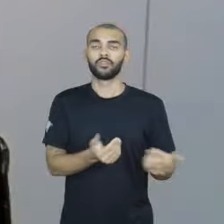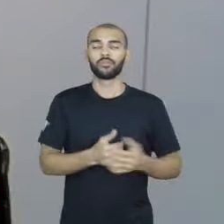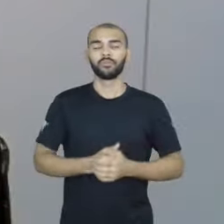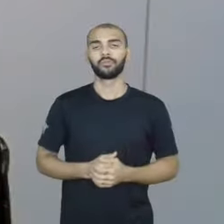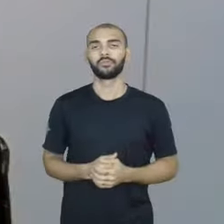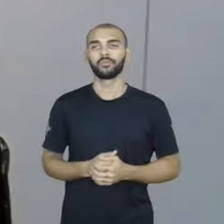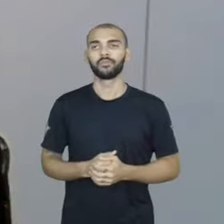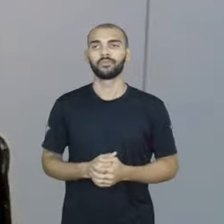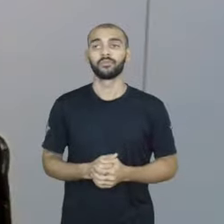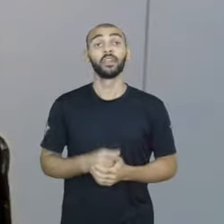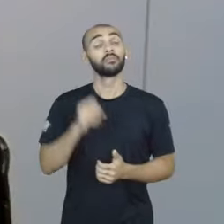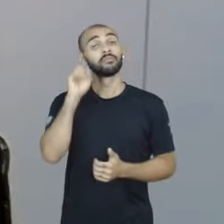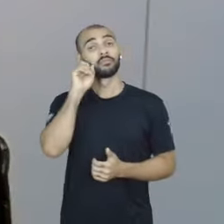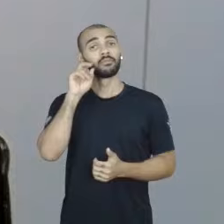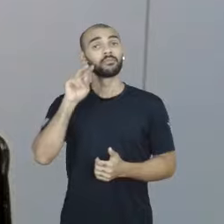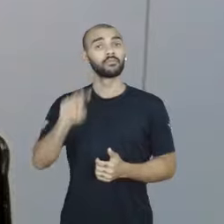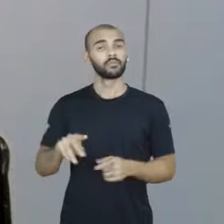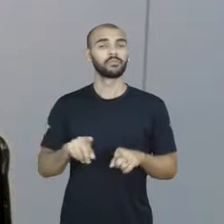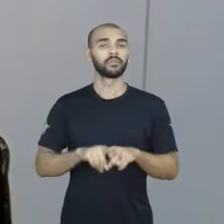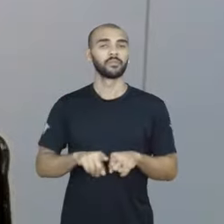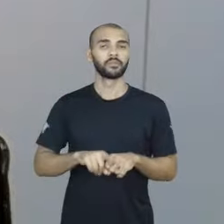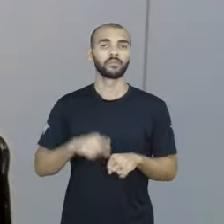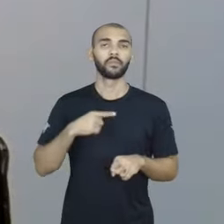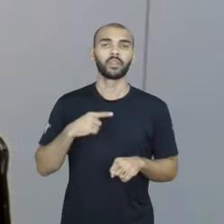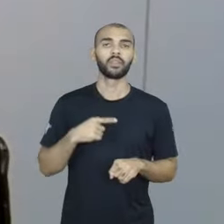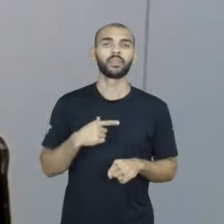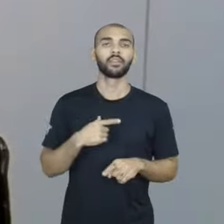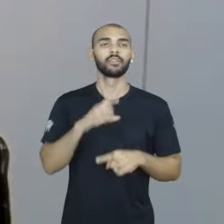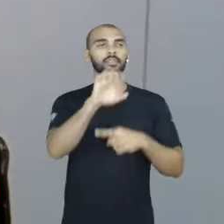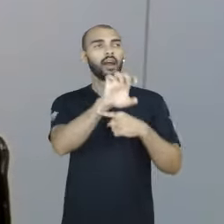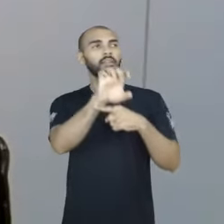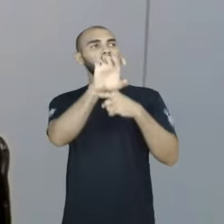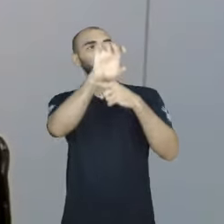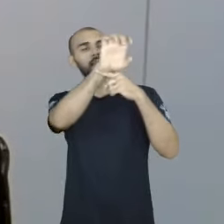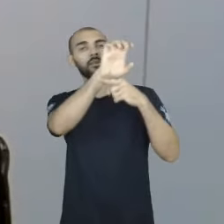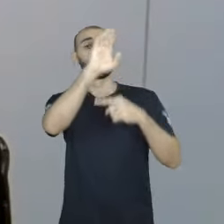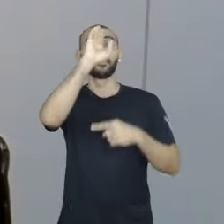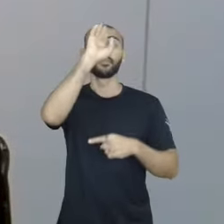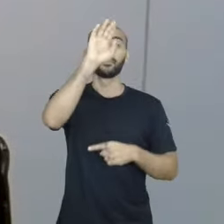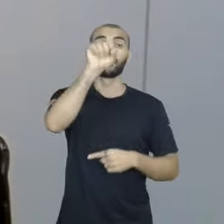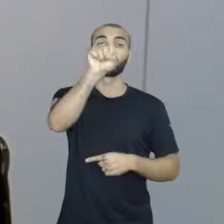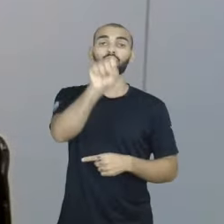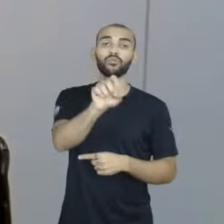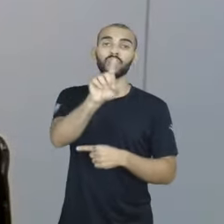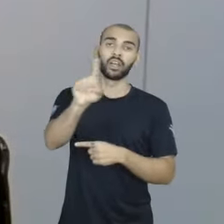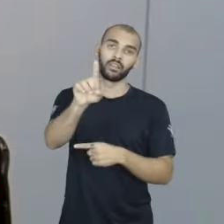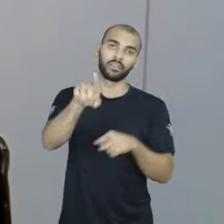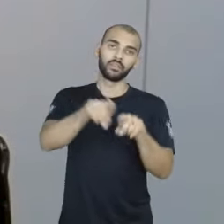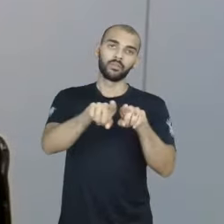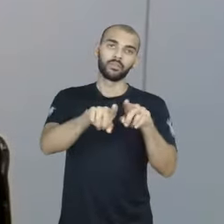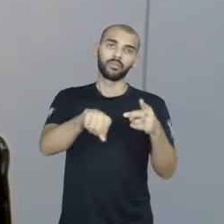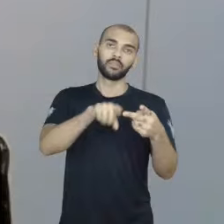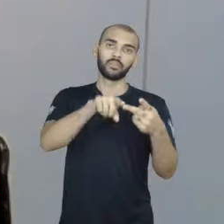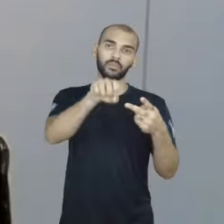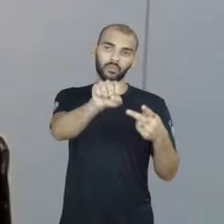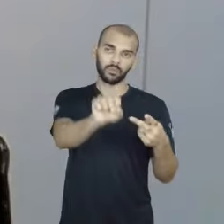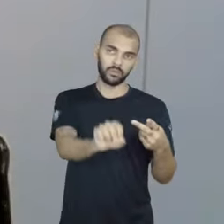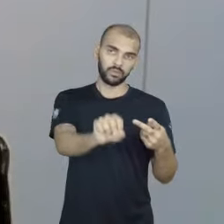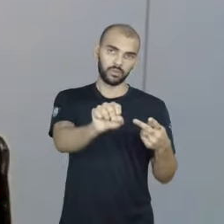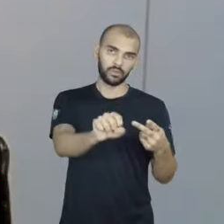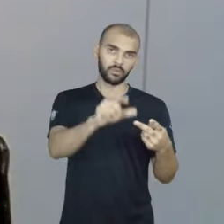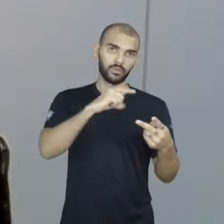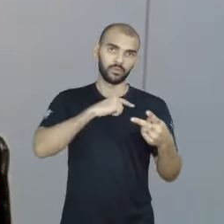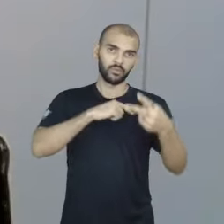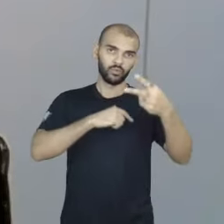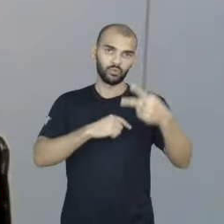Nós herdamos uma situação em que alguns estados, em particular do Sudeste e do Sul, estão em uma situação